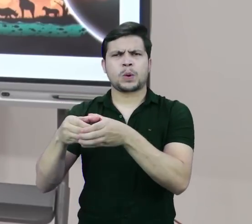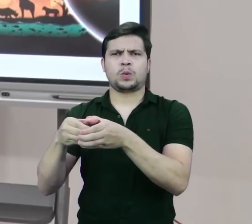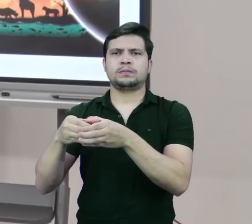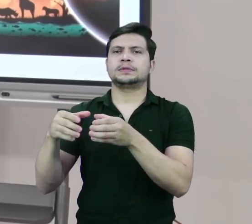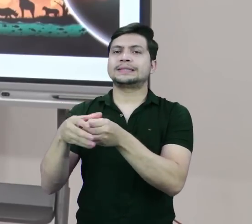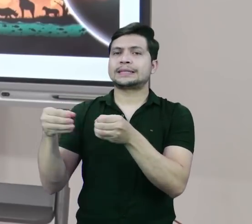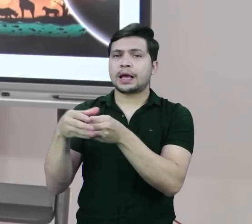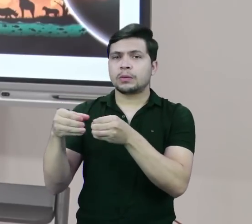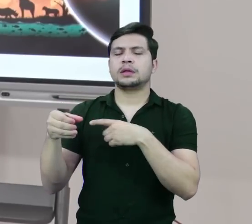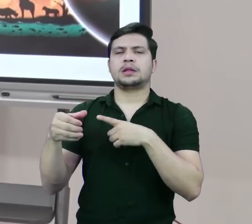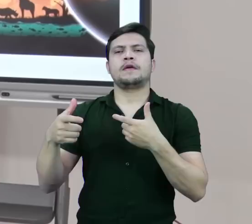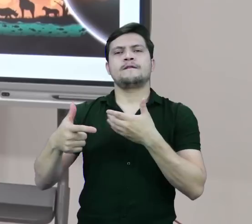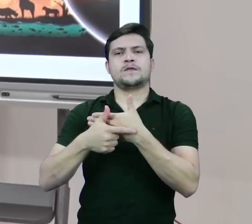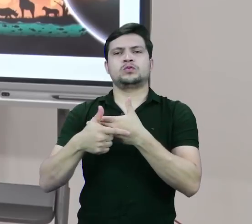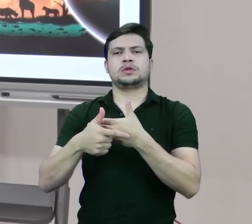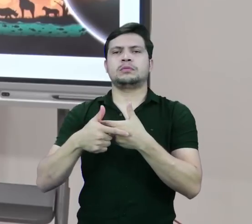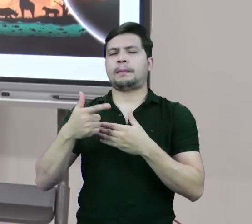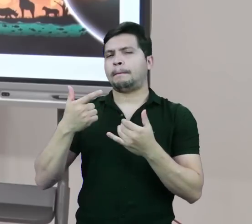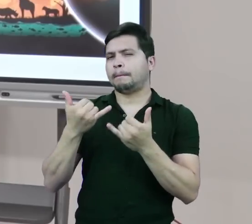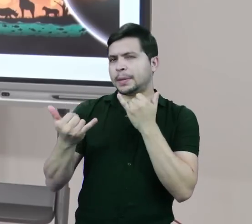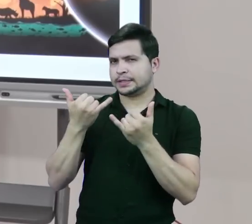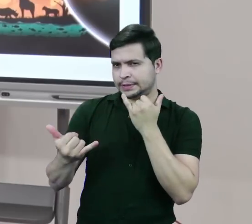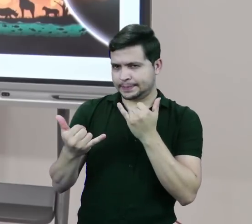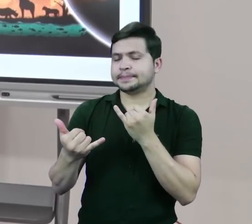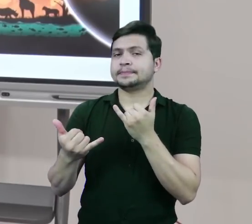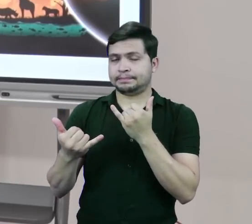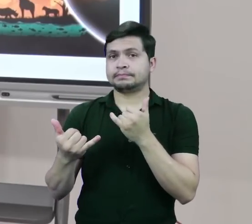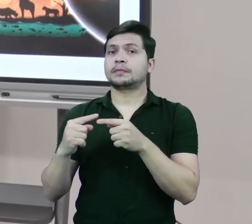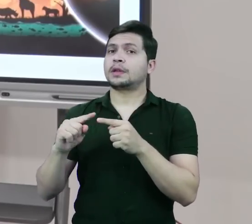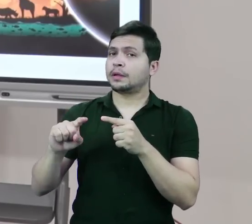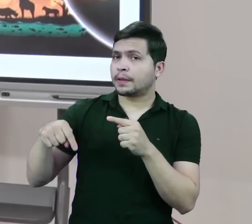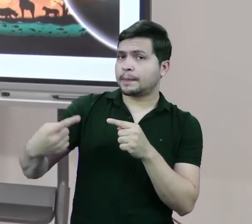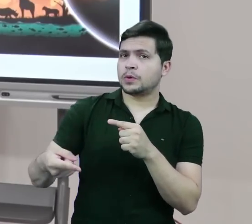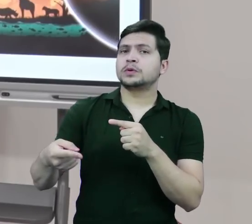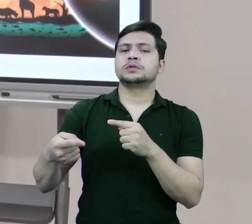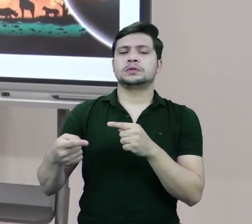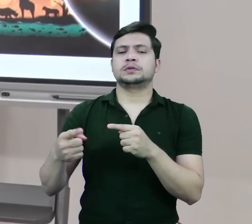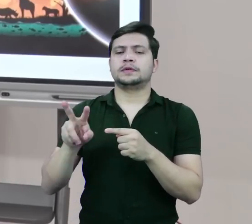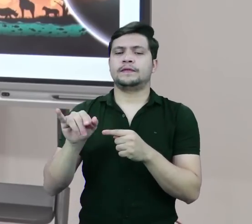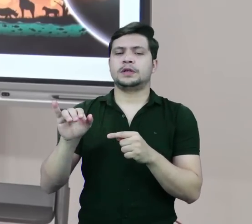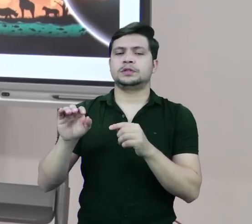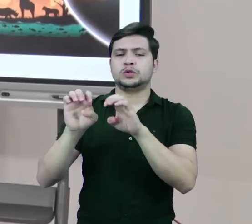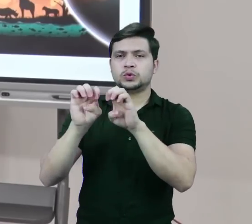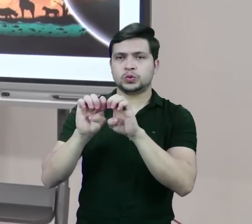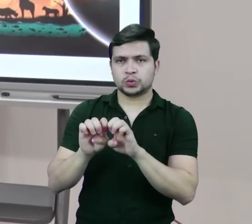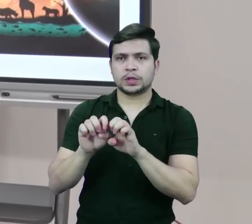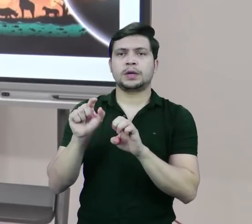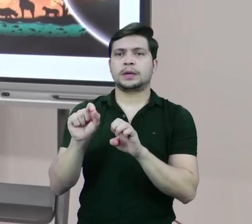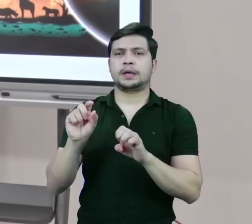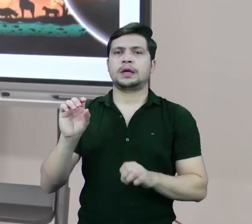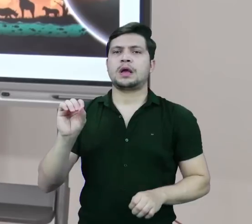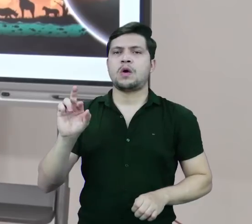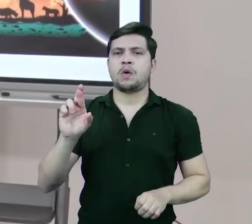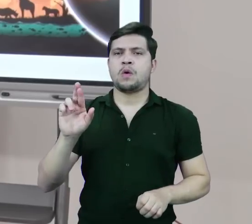desempenham funções semelhantes, similares. Esses tecidos, por sua vez, eles vão estruturar